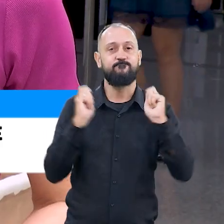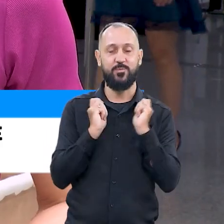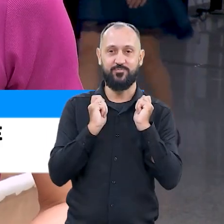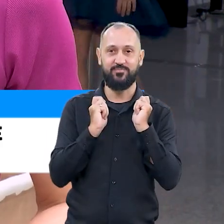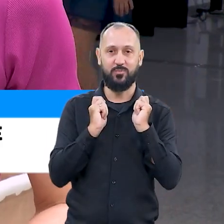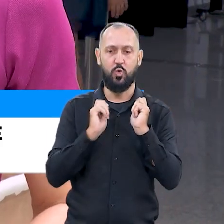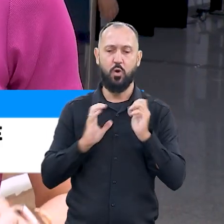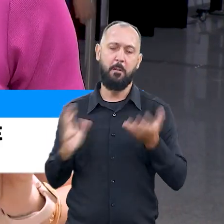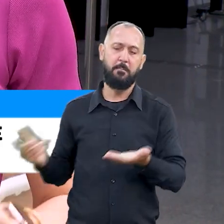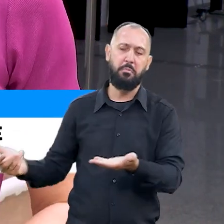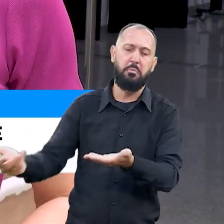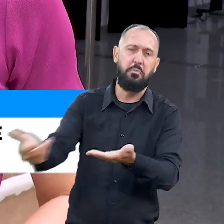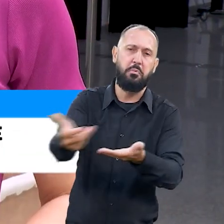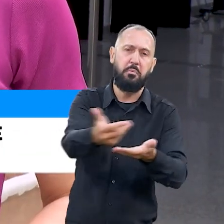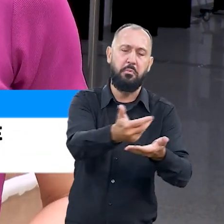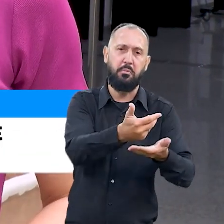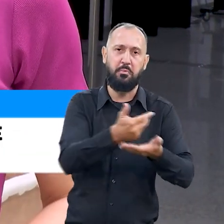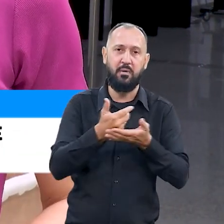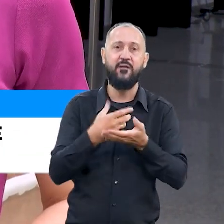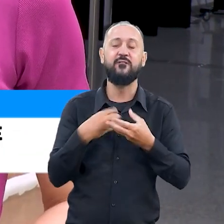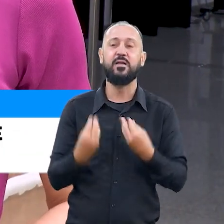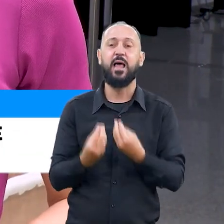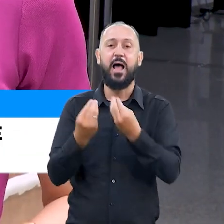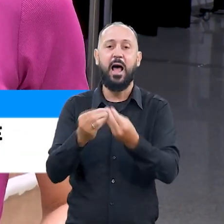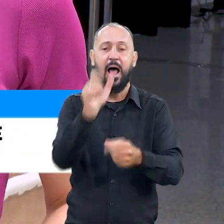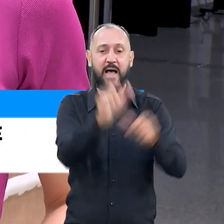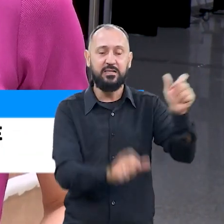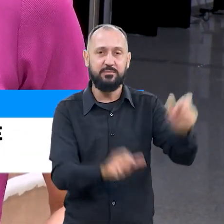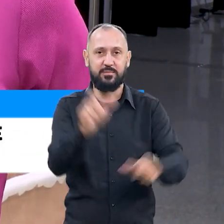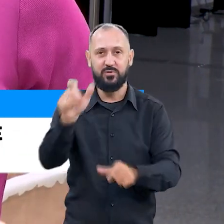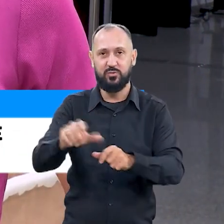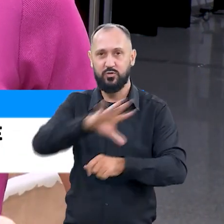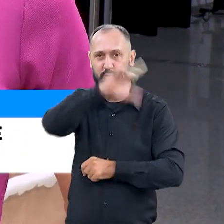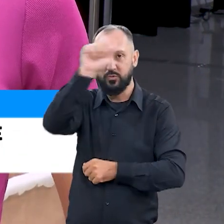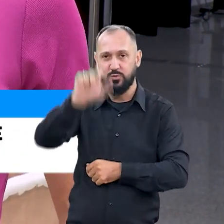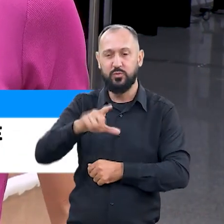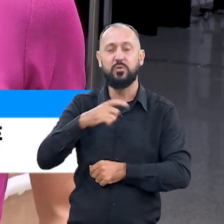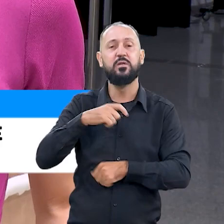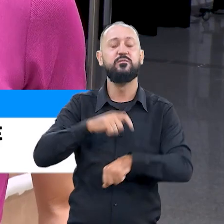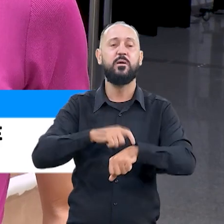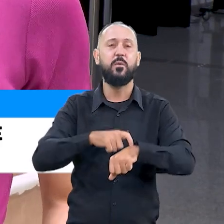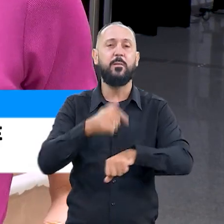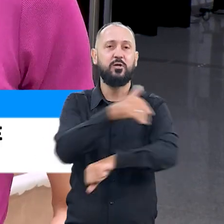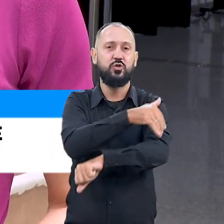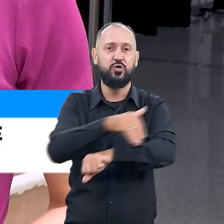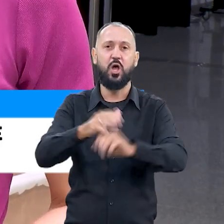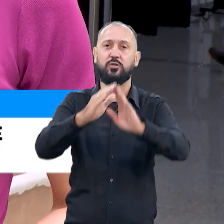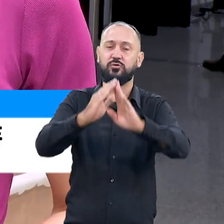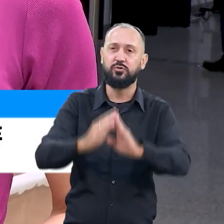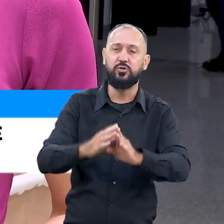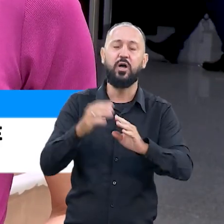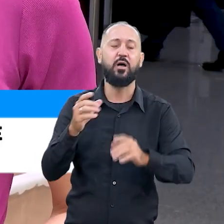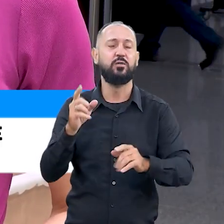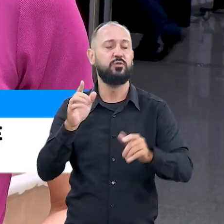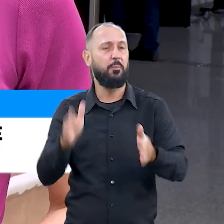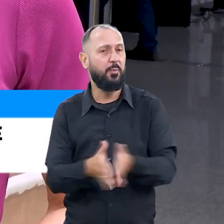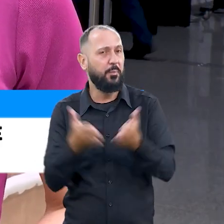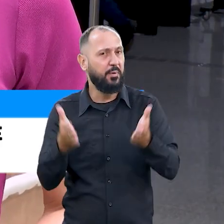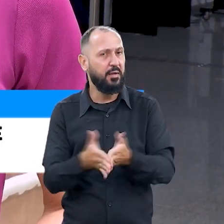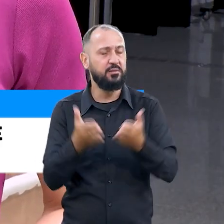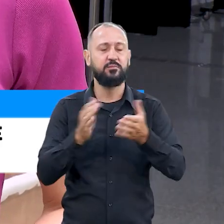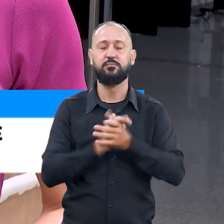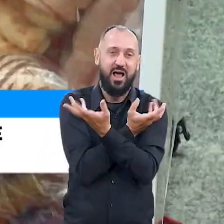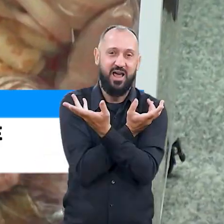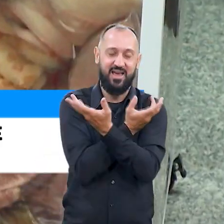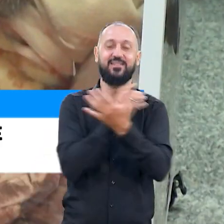e cobertores. Todas as arrecadações serão destinadas aos cidadãos sul-mato-grossenses em situação de